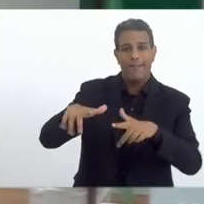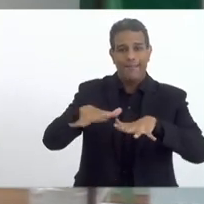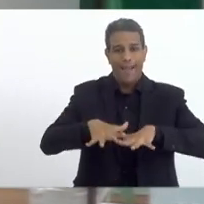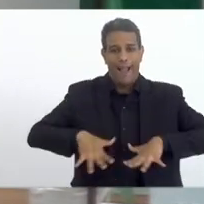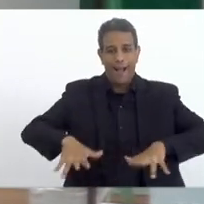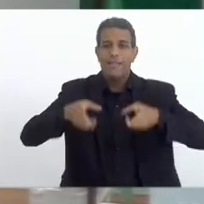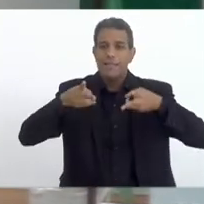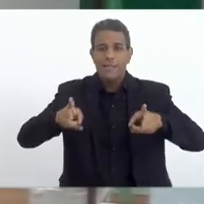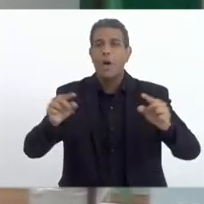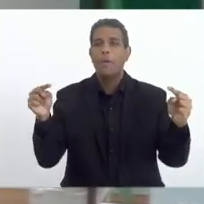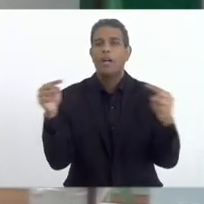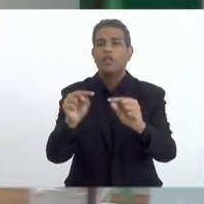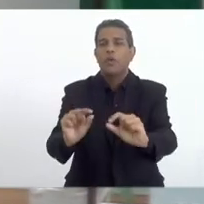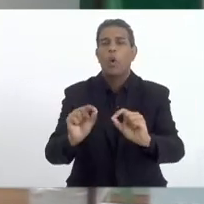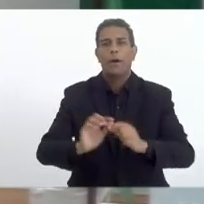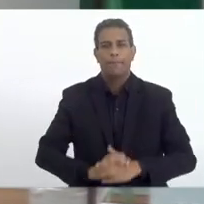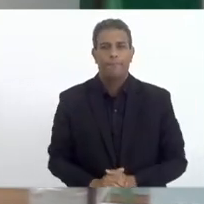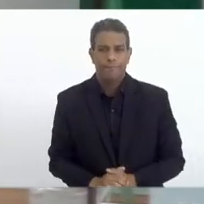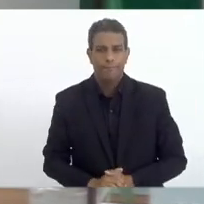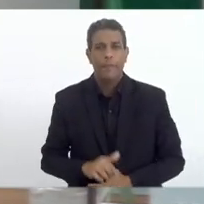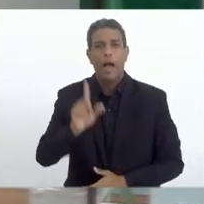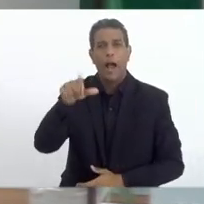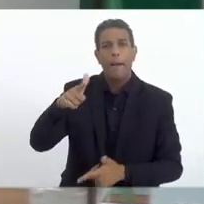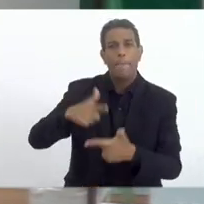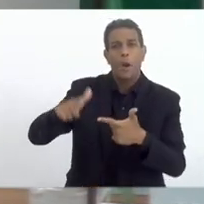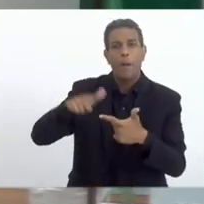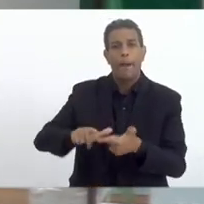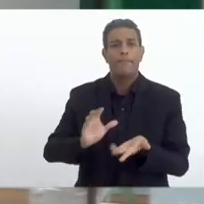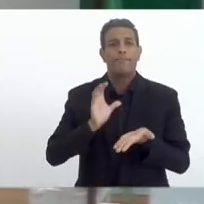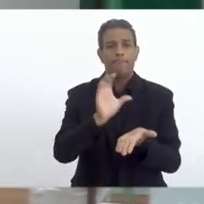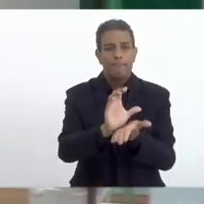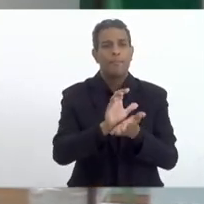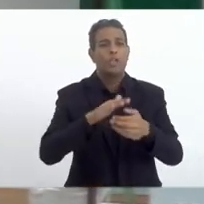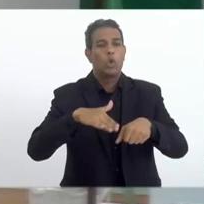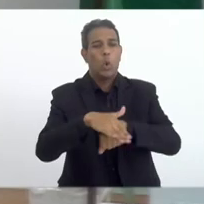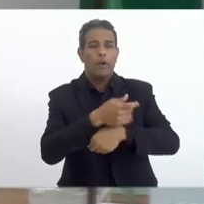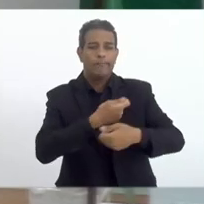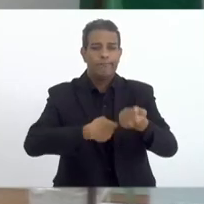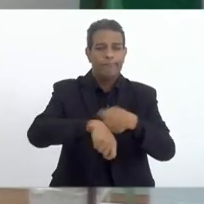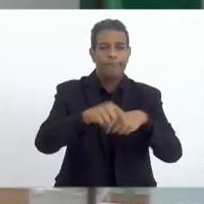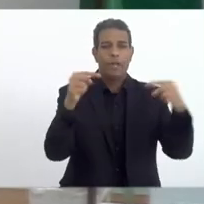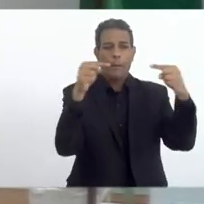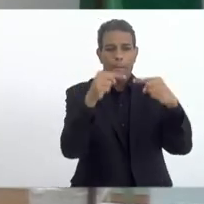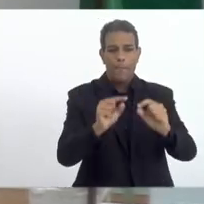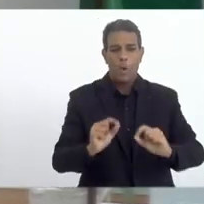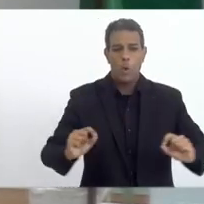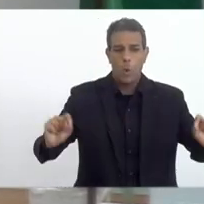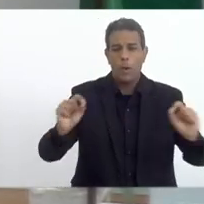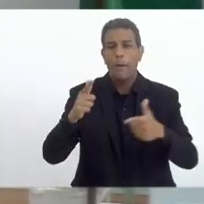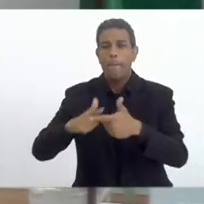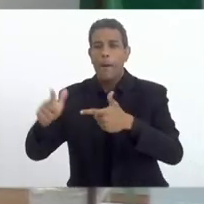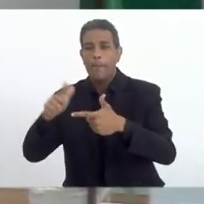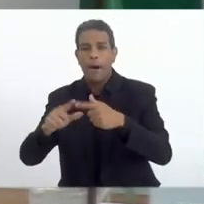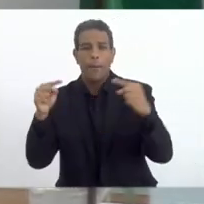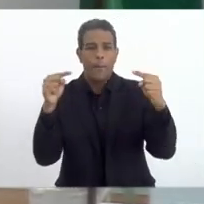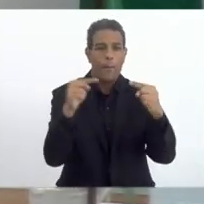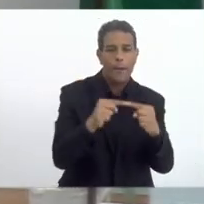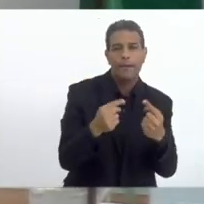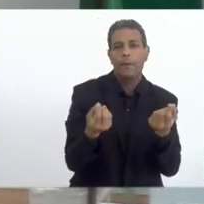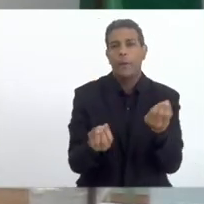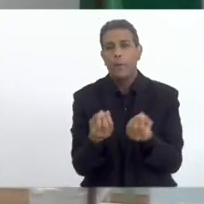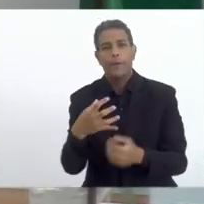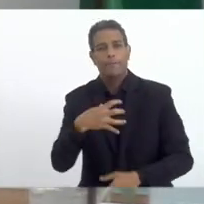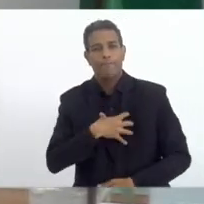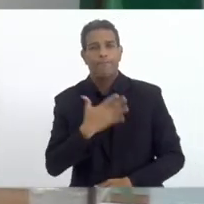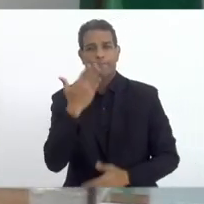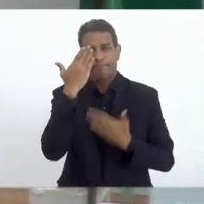a crise fiscal, o cerne dela, era uma crise de receita. Essa economista veio me dizer que crise fiscal de receita e despesa. Eu